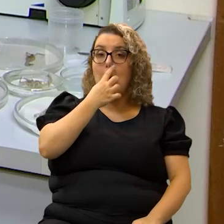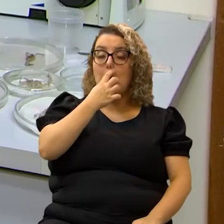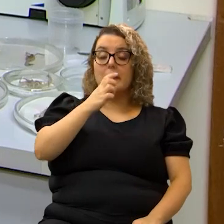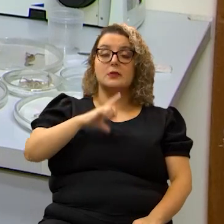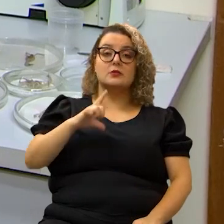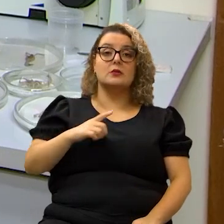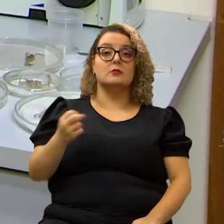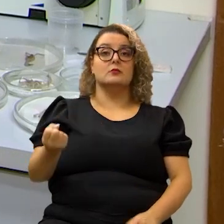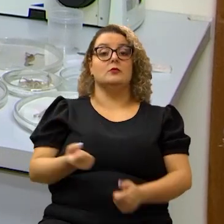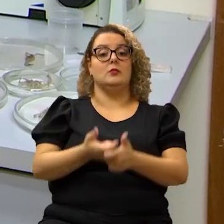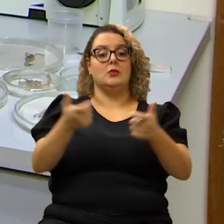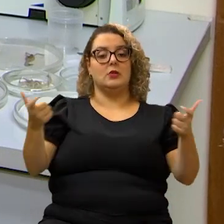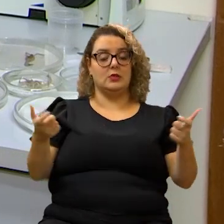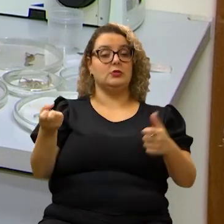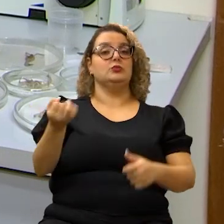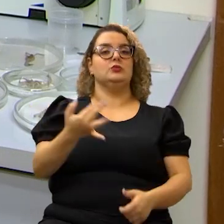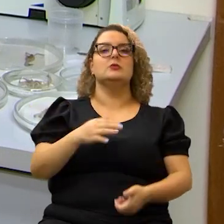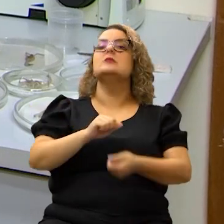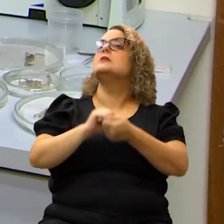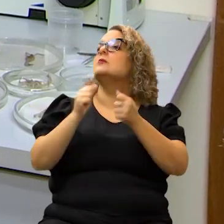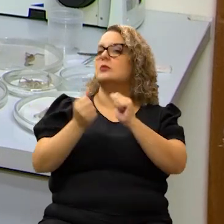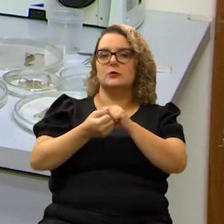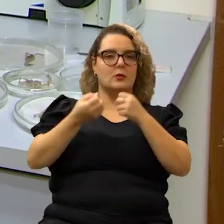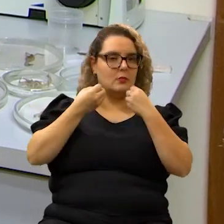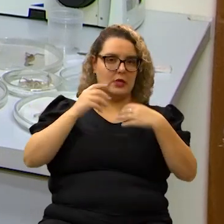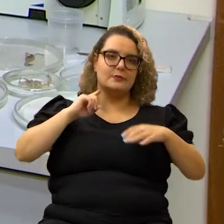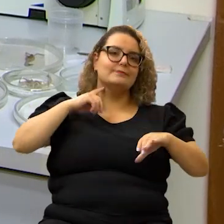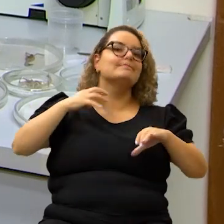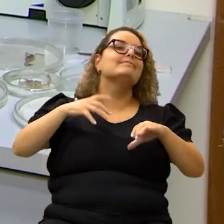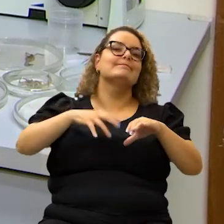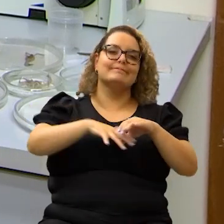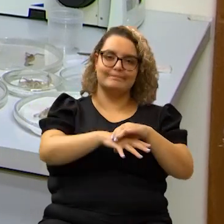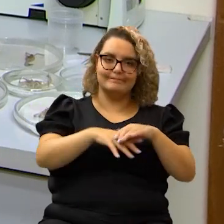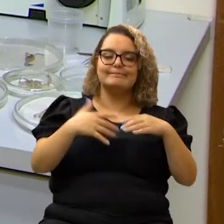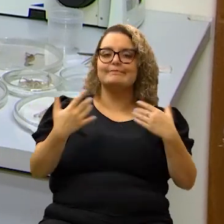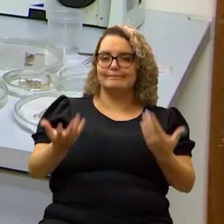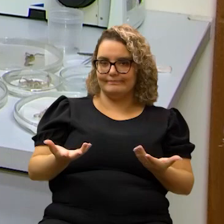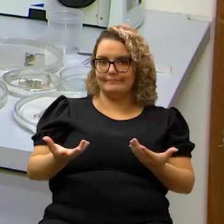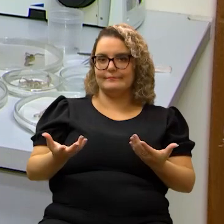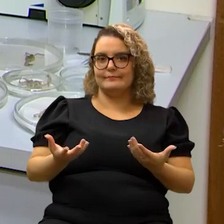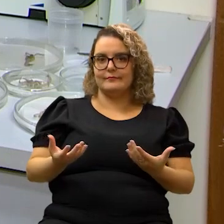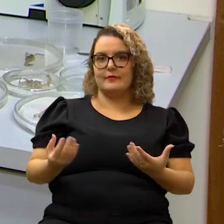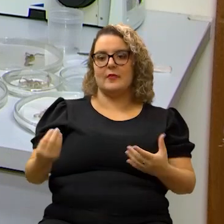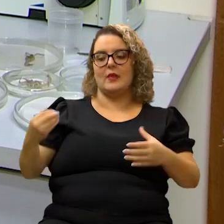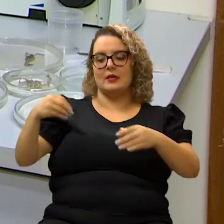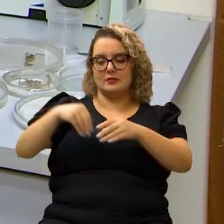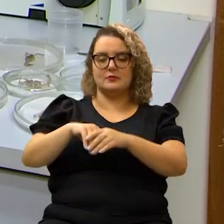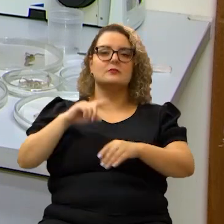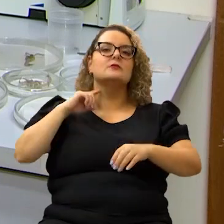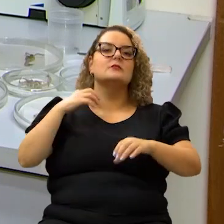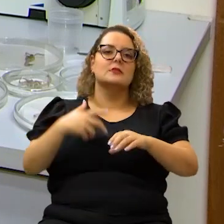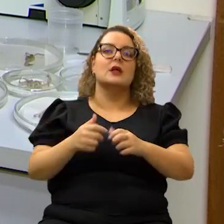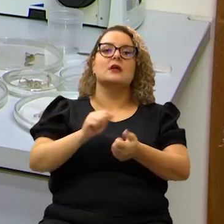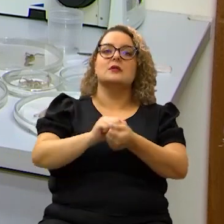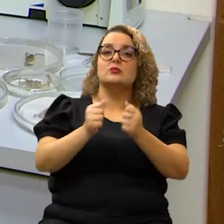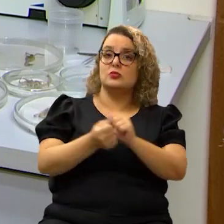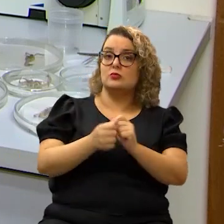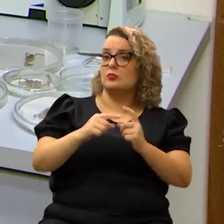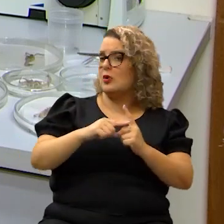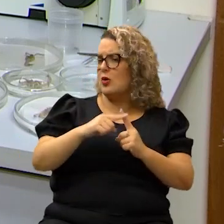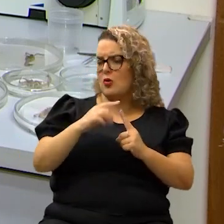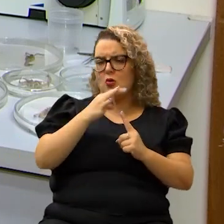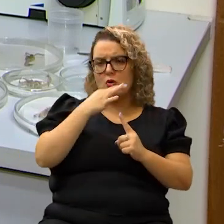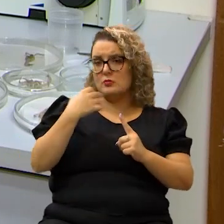Então a gente tem uma grande quantidade. E ele se adaptou muito bem na rede de esgoto. Então ele entrou para a rede de esgoto, se adaptou, ele tem